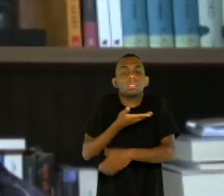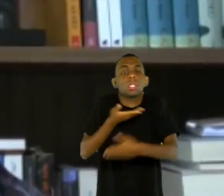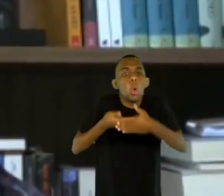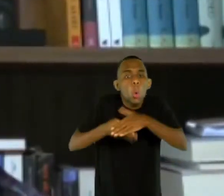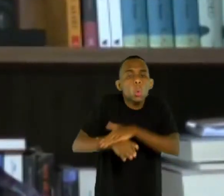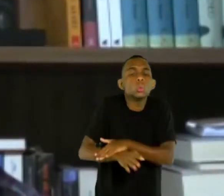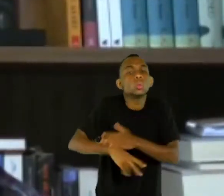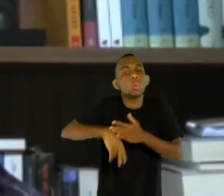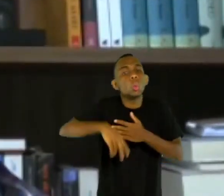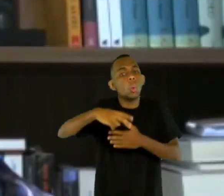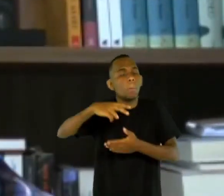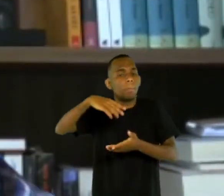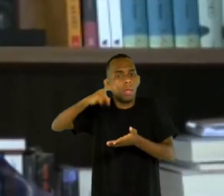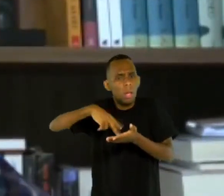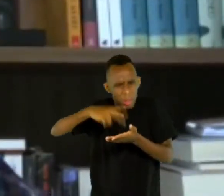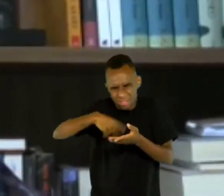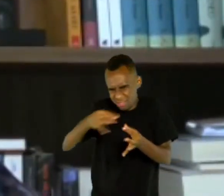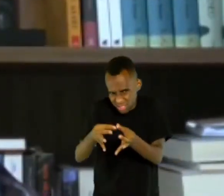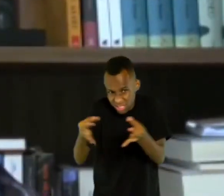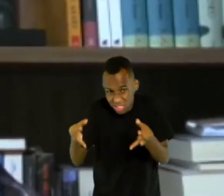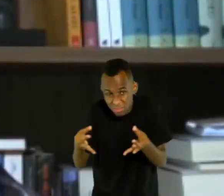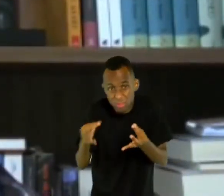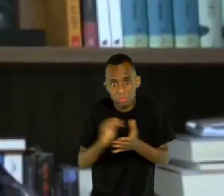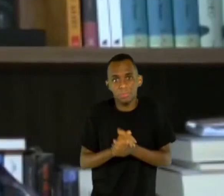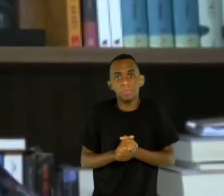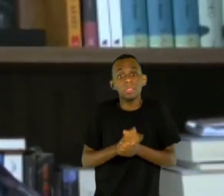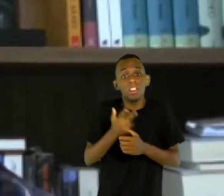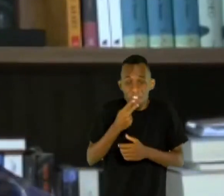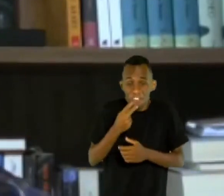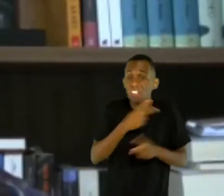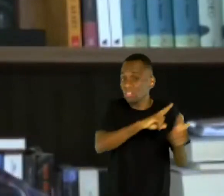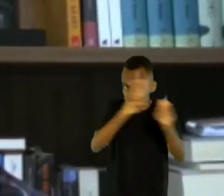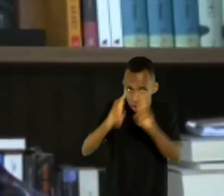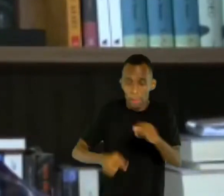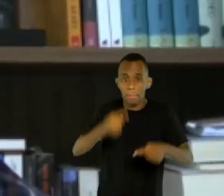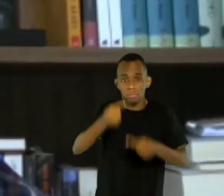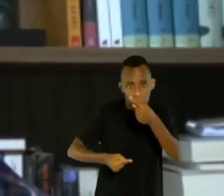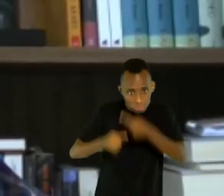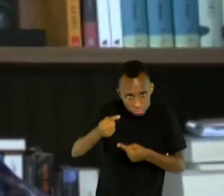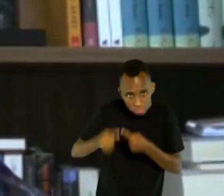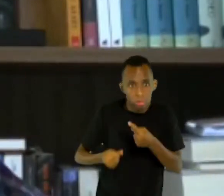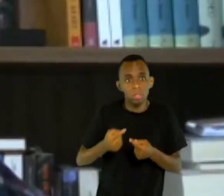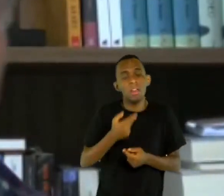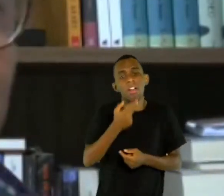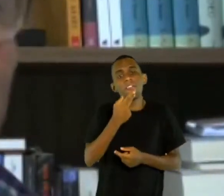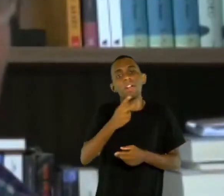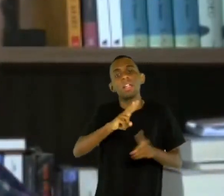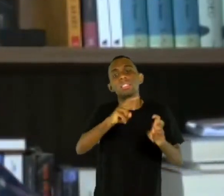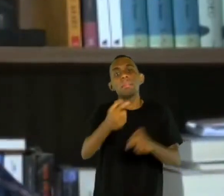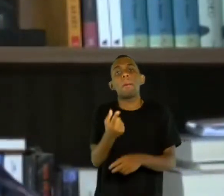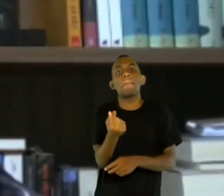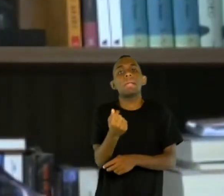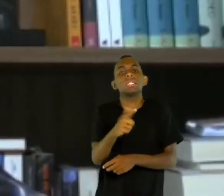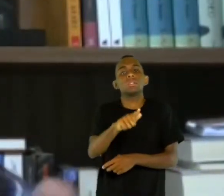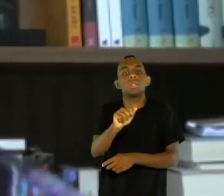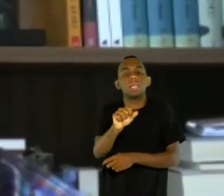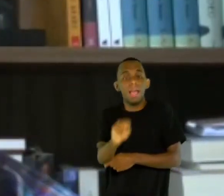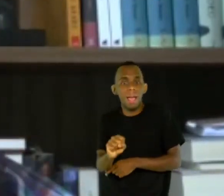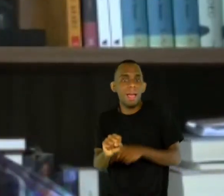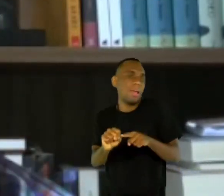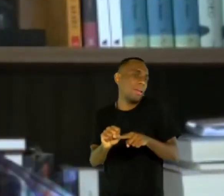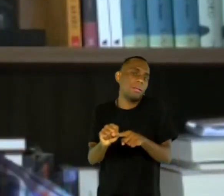educação, pessoas mais humildes, estão falando sobre política, estão falando sobre o preço do gás, estão falando sobre